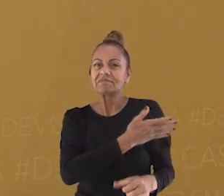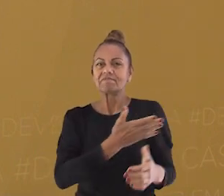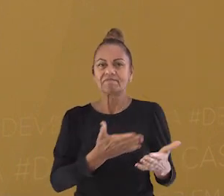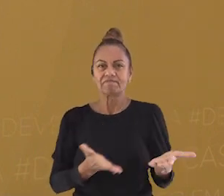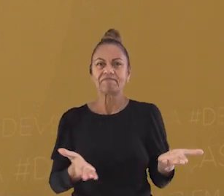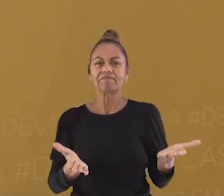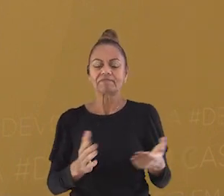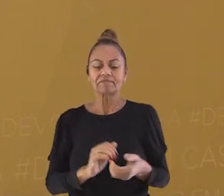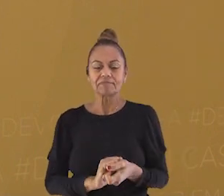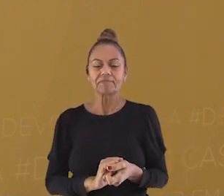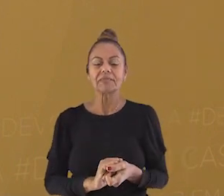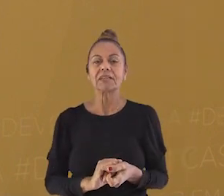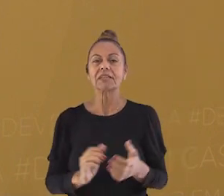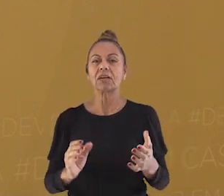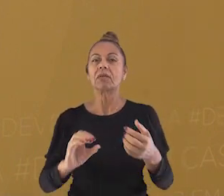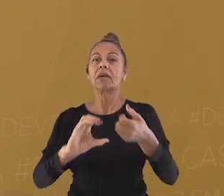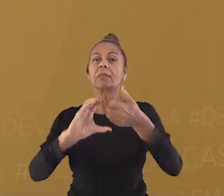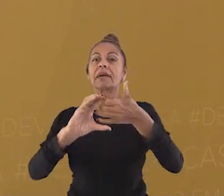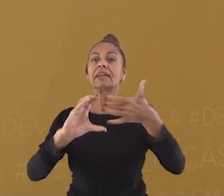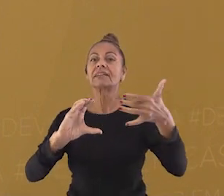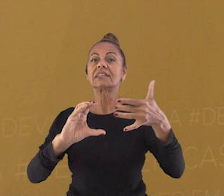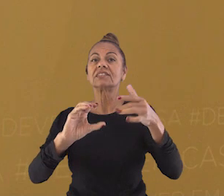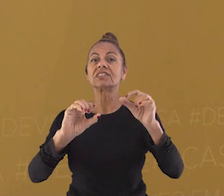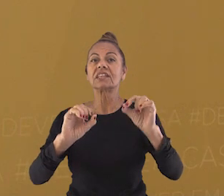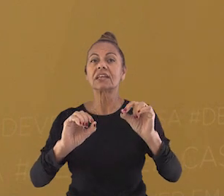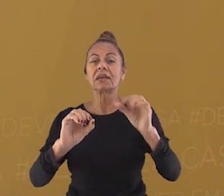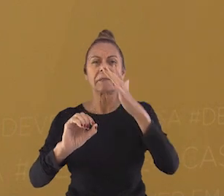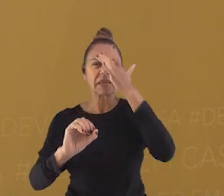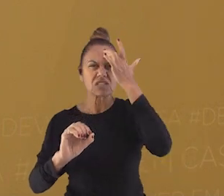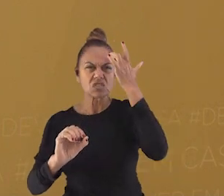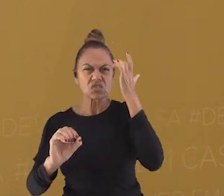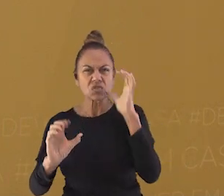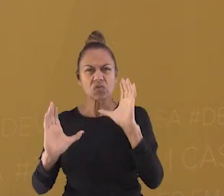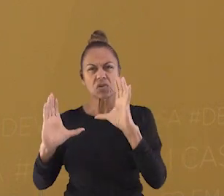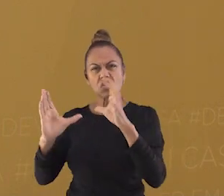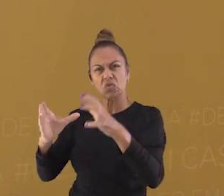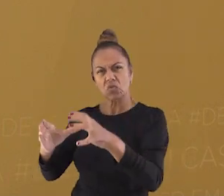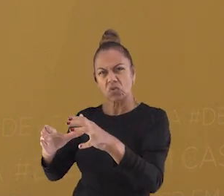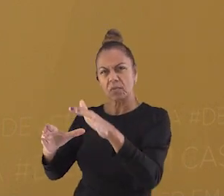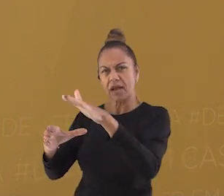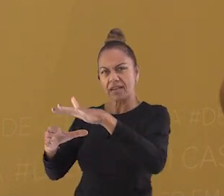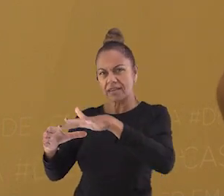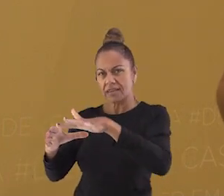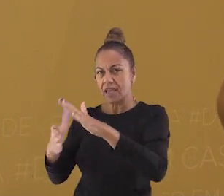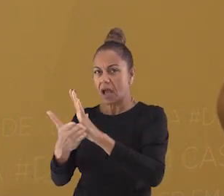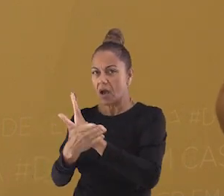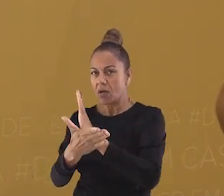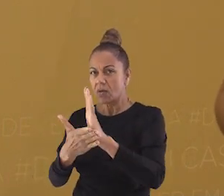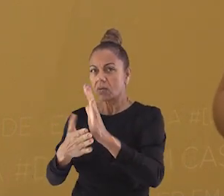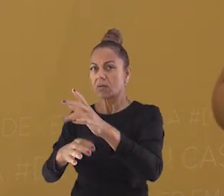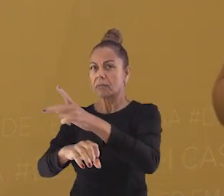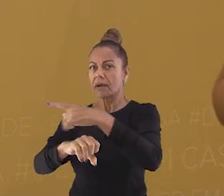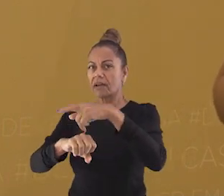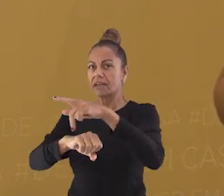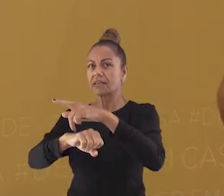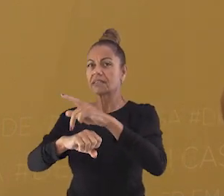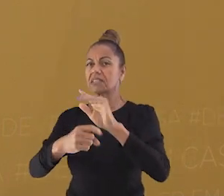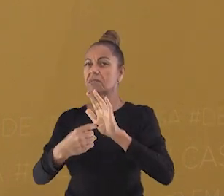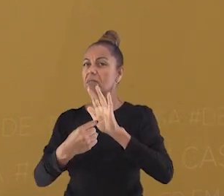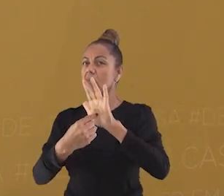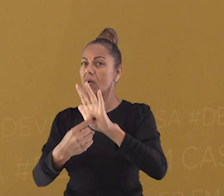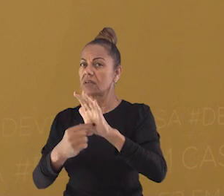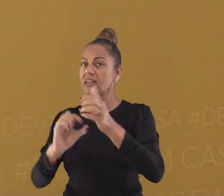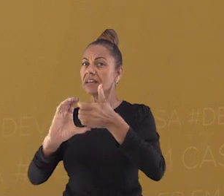do que é estrangeiro é uma característica de grupos de pessoas de determinados países que